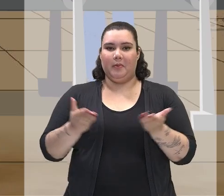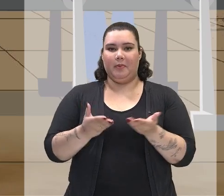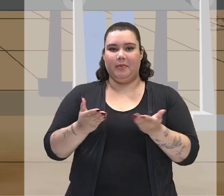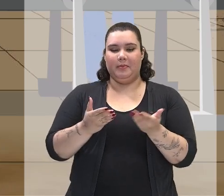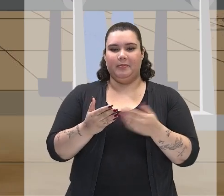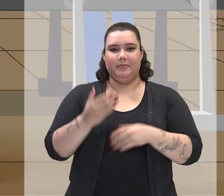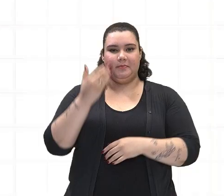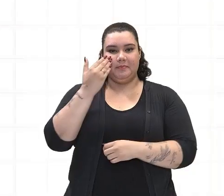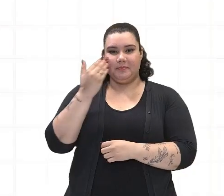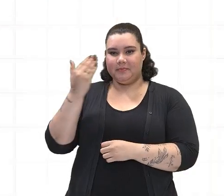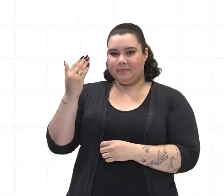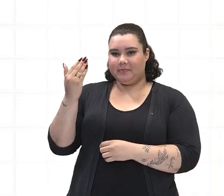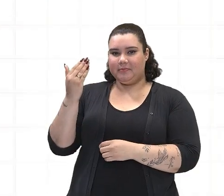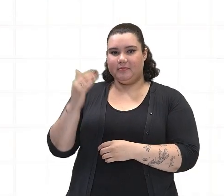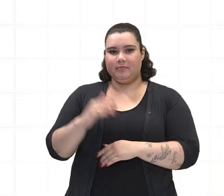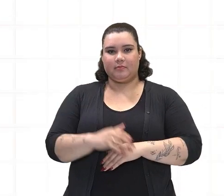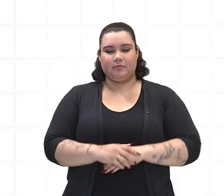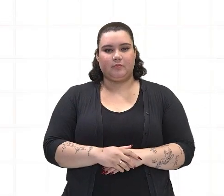Me acompanha!